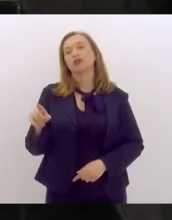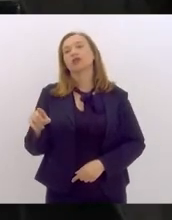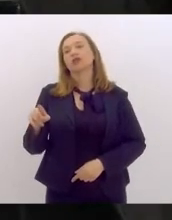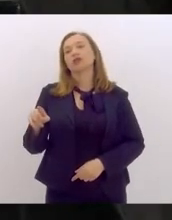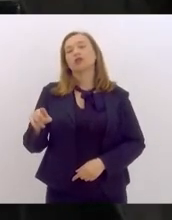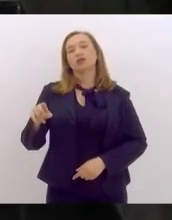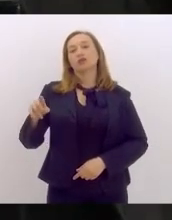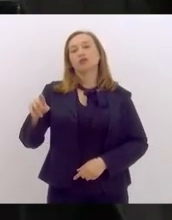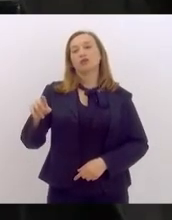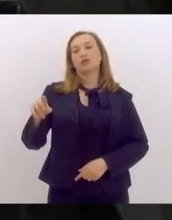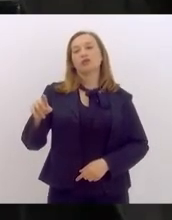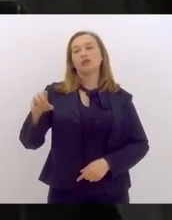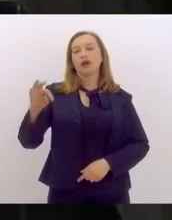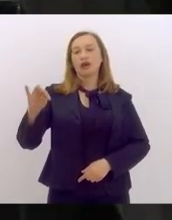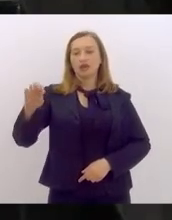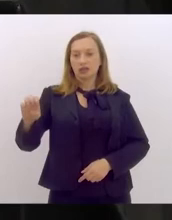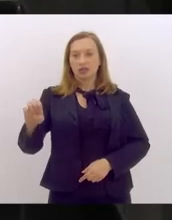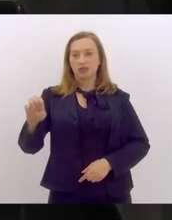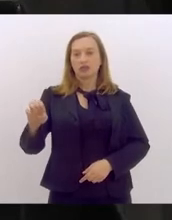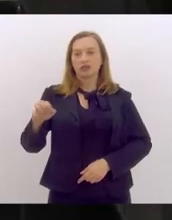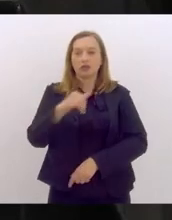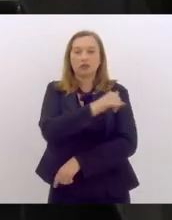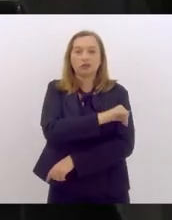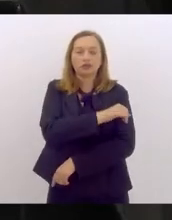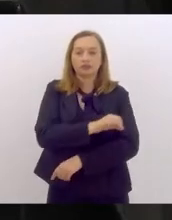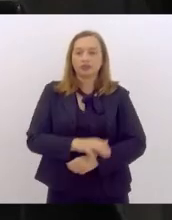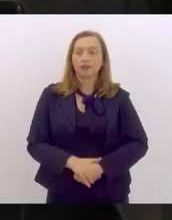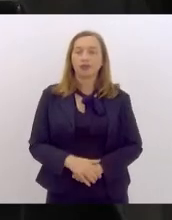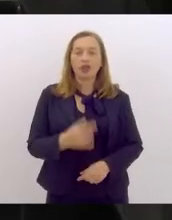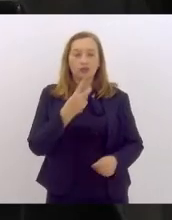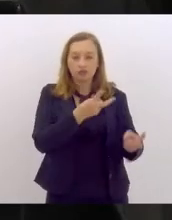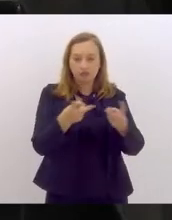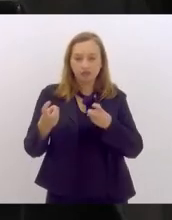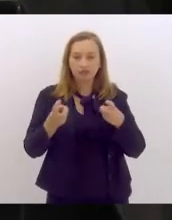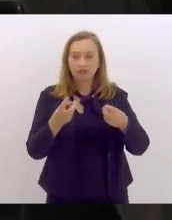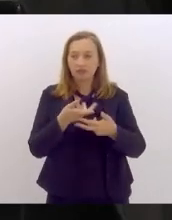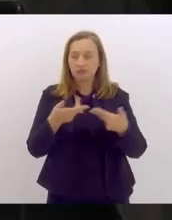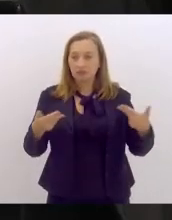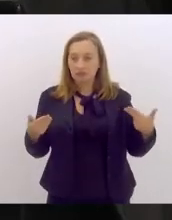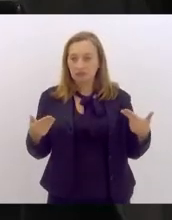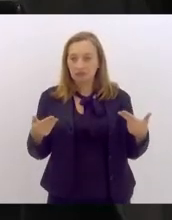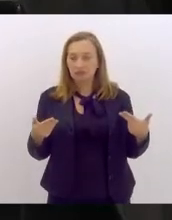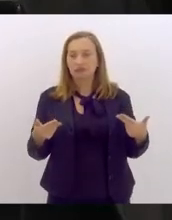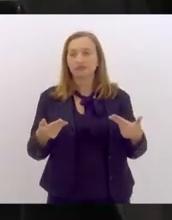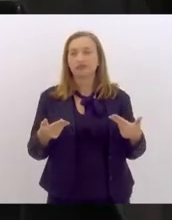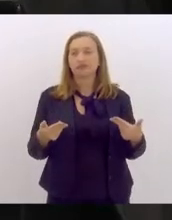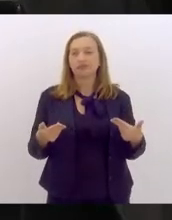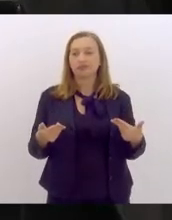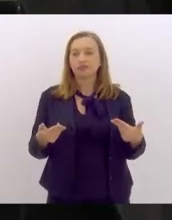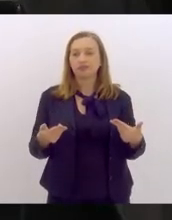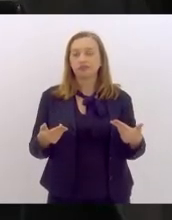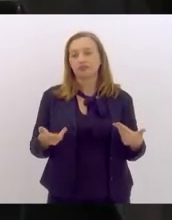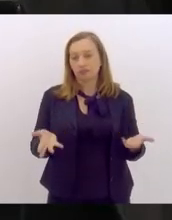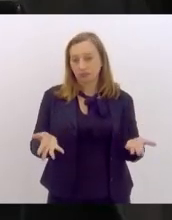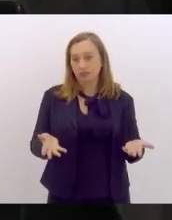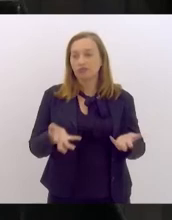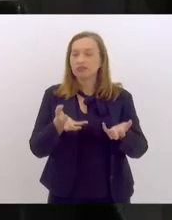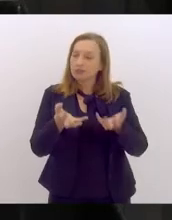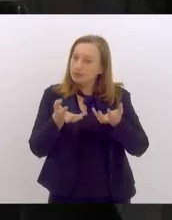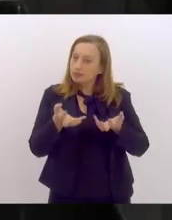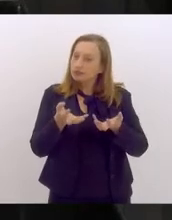do Rio de Janeiro e constatamos coisas incríveis mas eu quero ressaltar